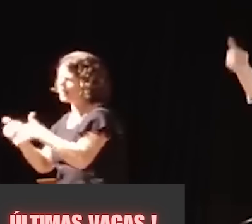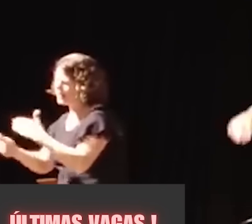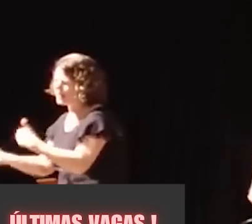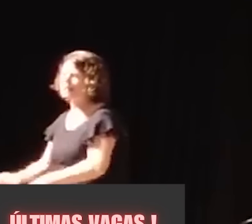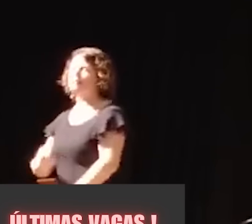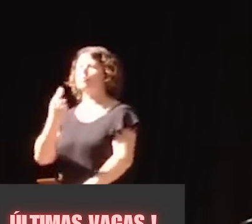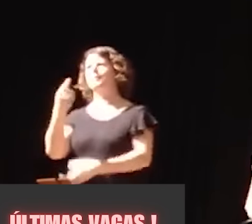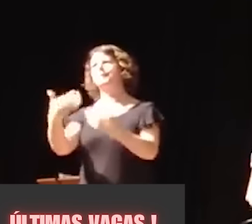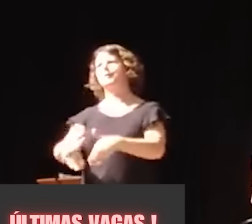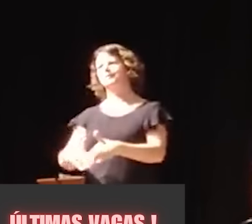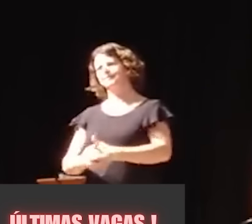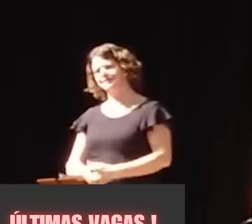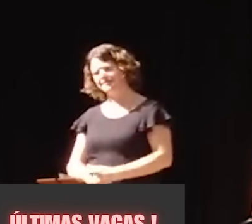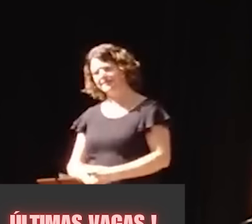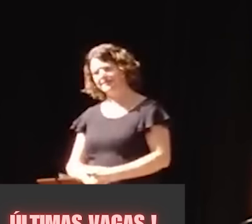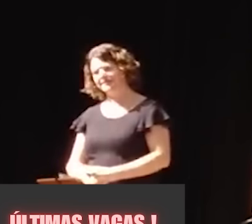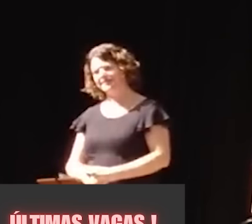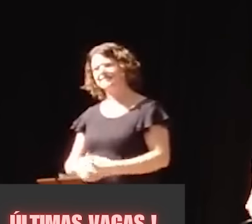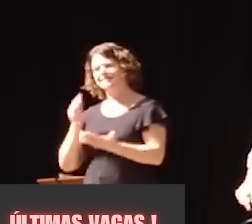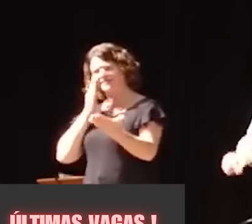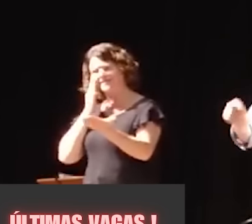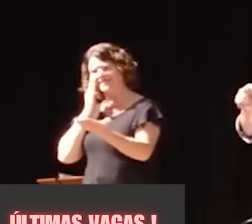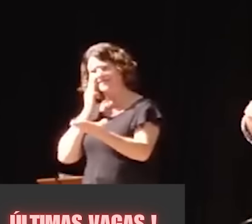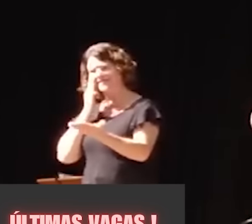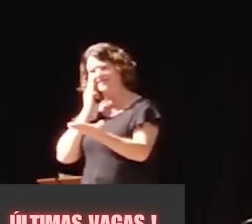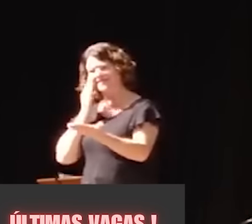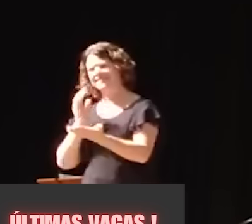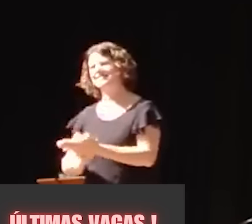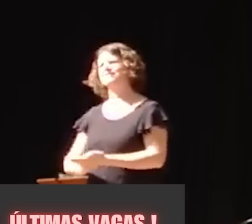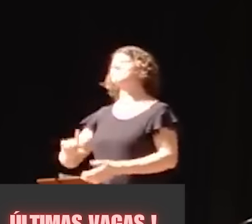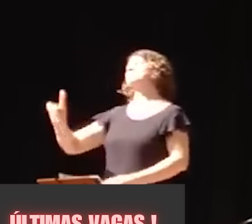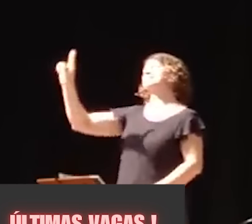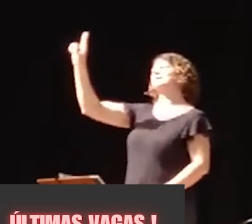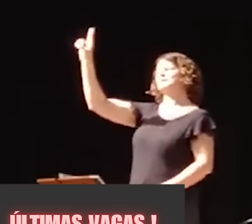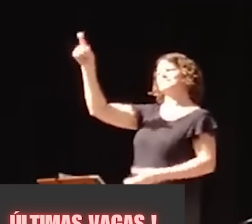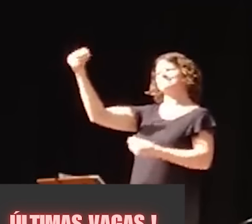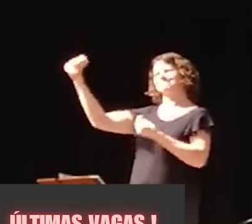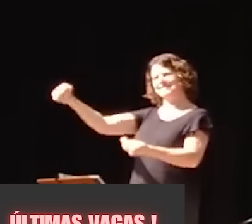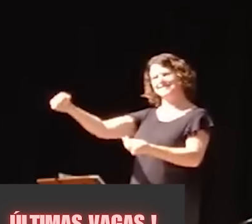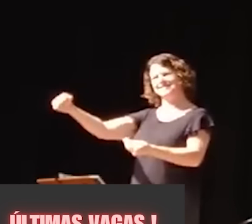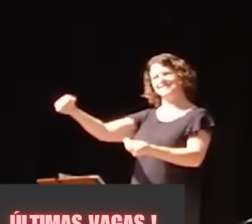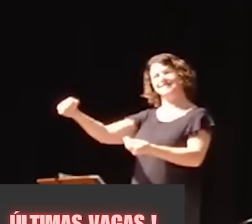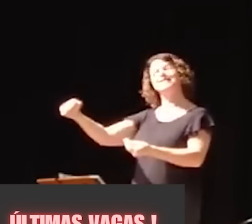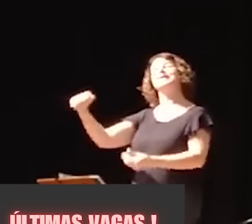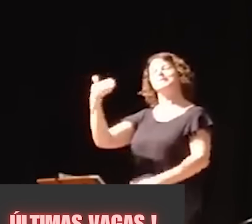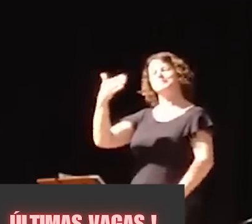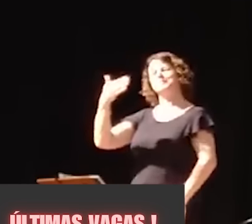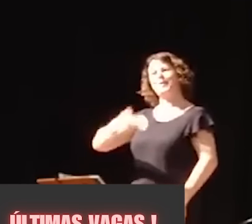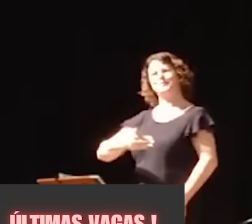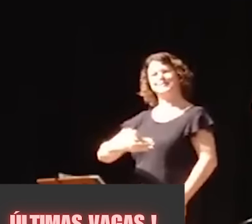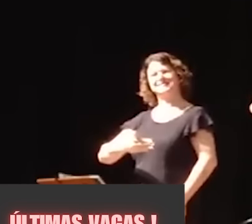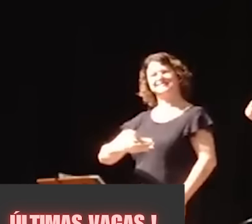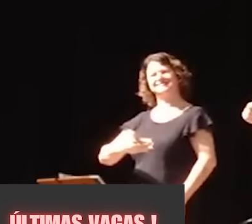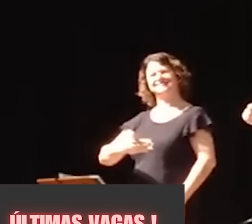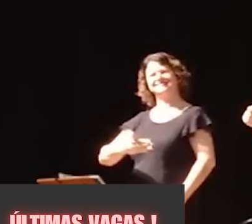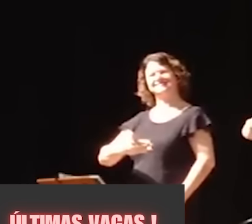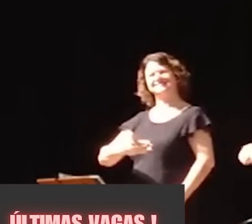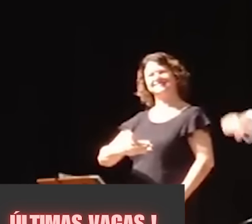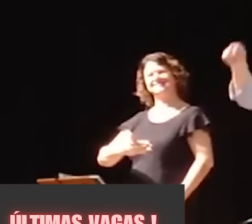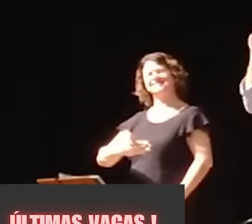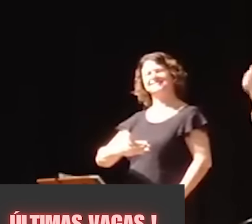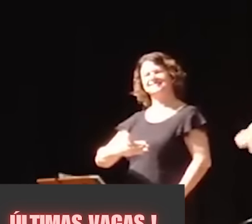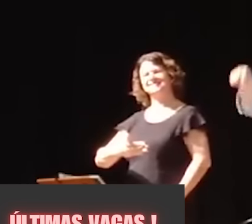uma prova Deus nos prova procura apresentar-te